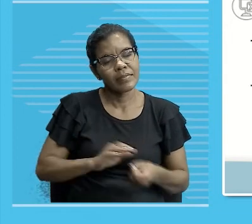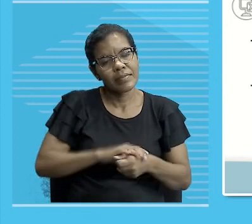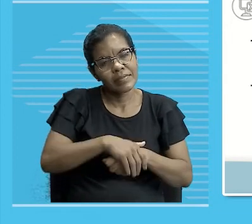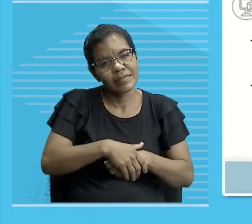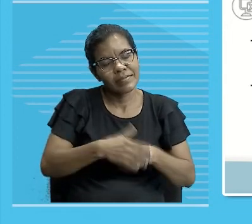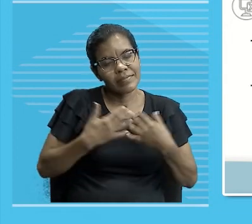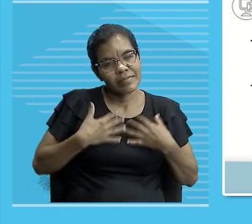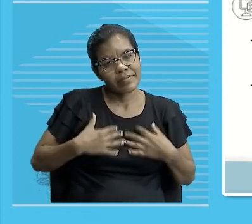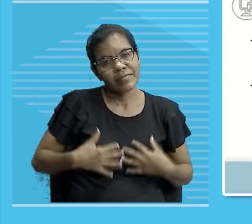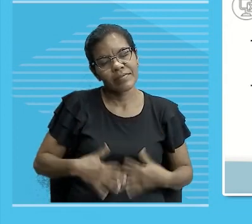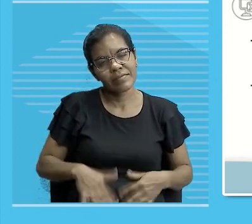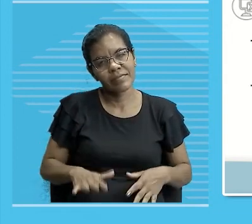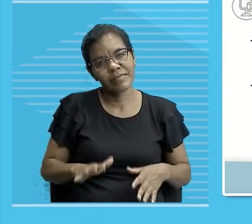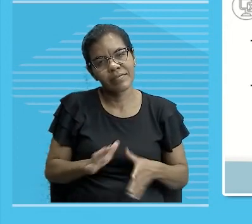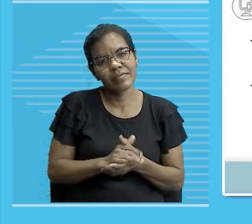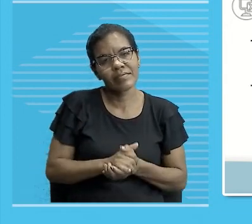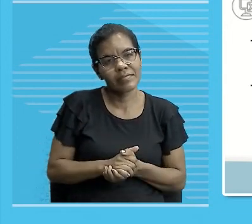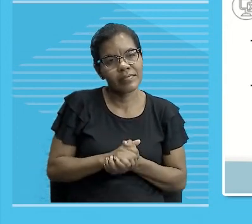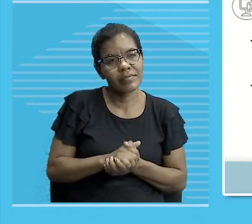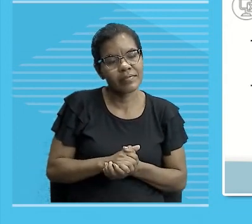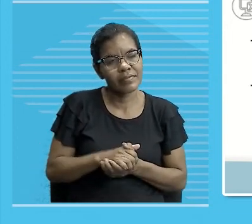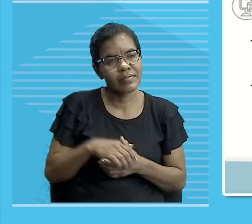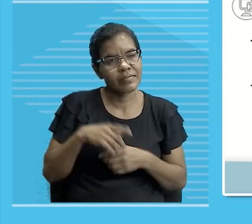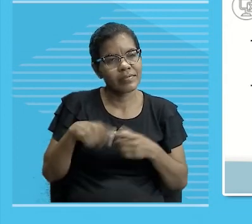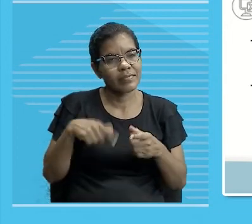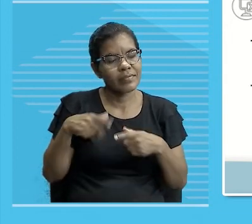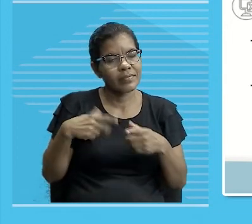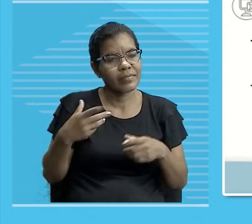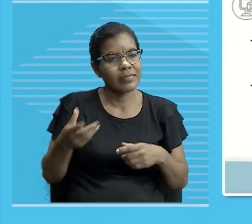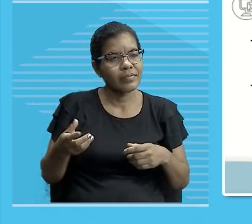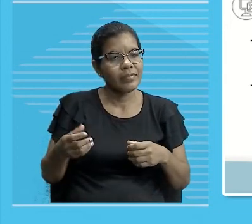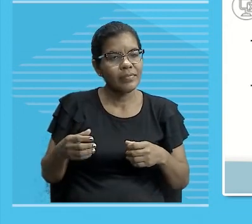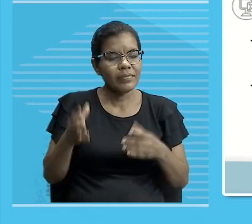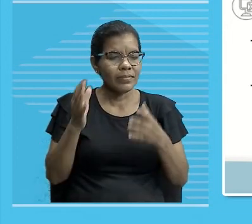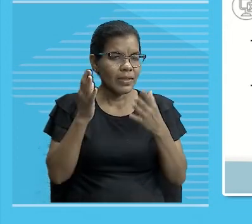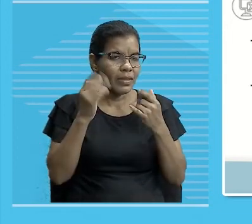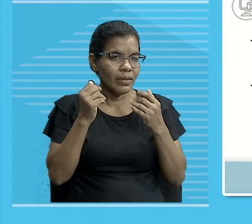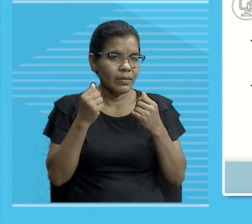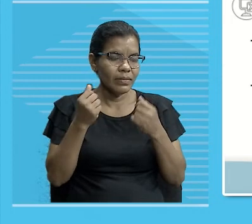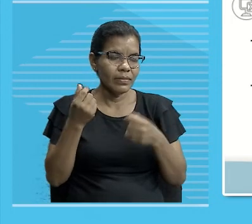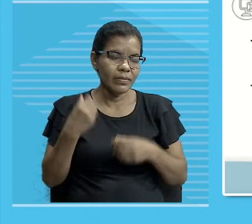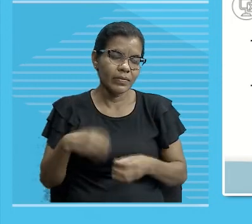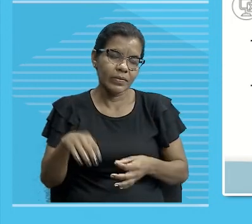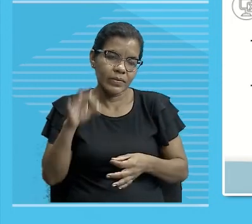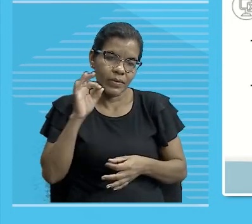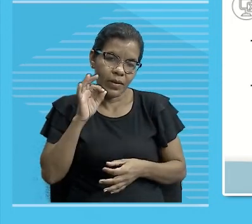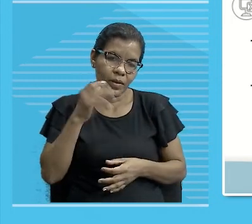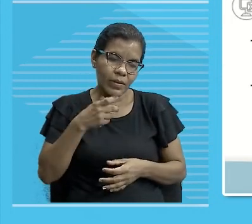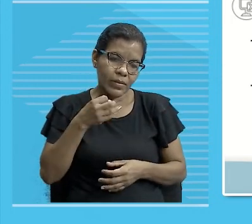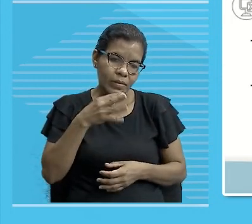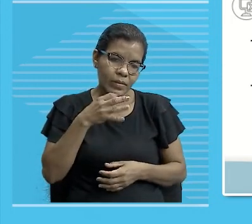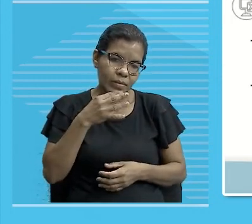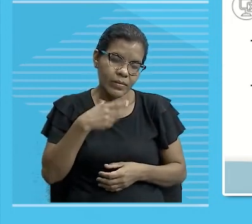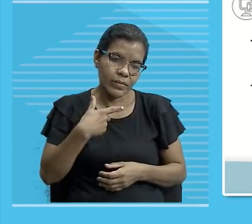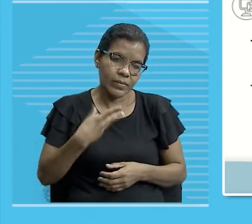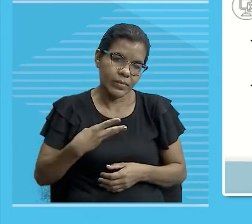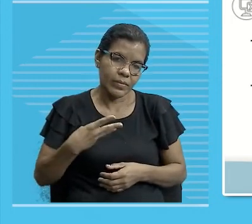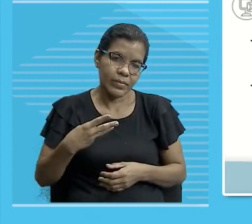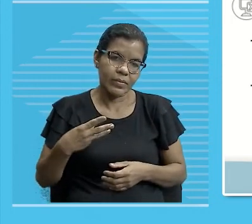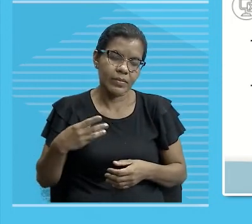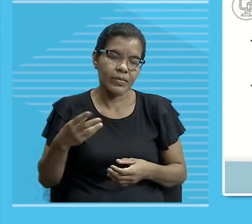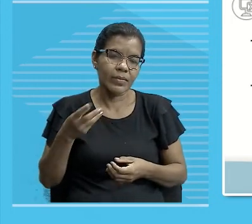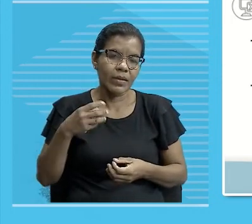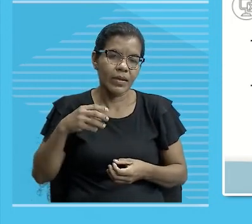tranquilo ali, um pouquinho depois da janta, toma meia hora antes de dormir, tá tranquilo. E